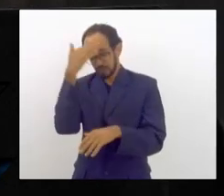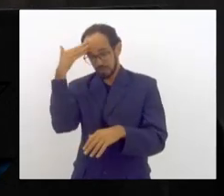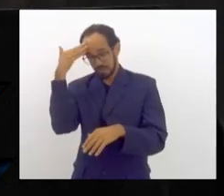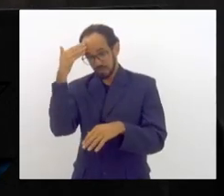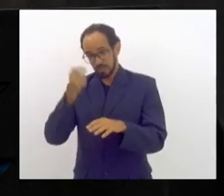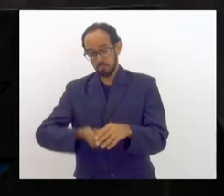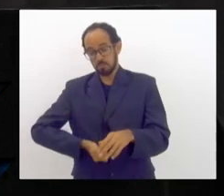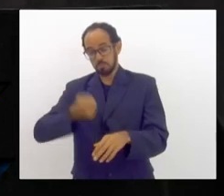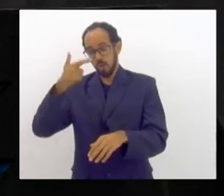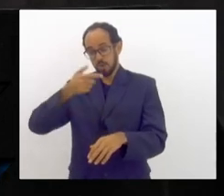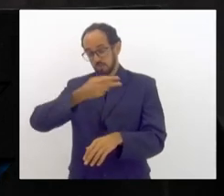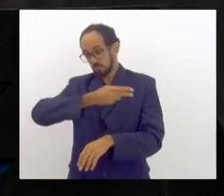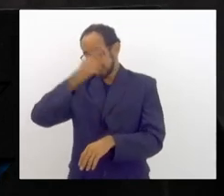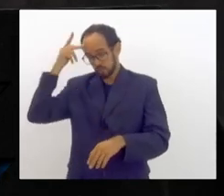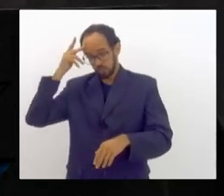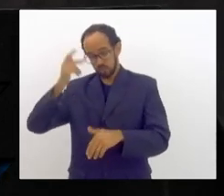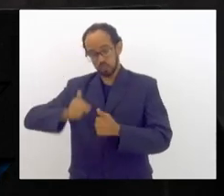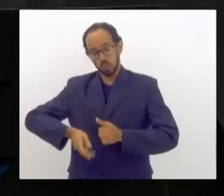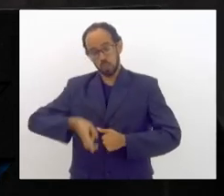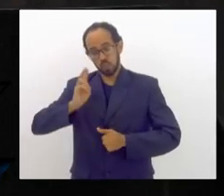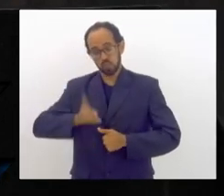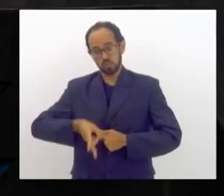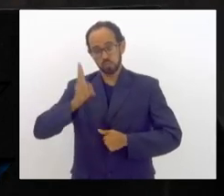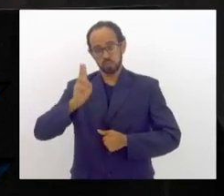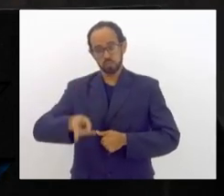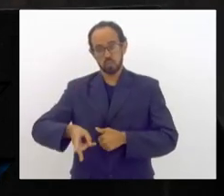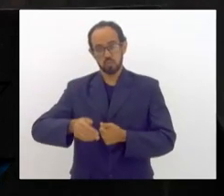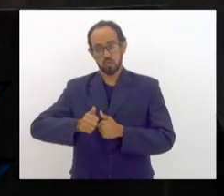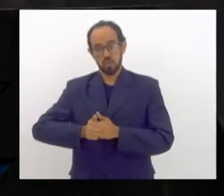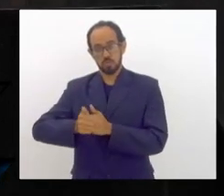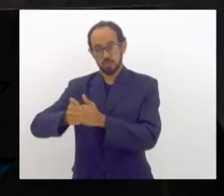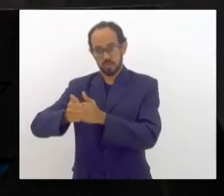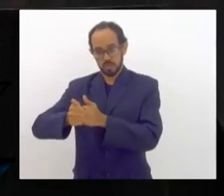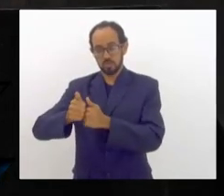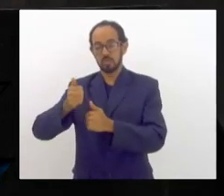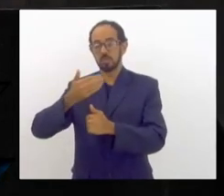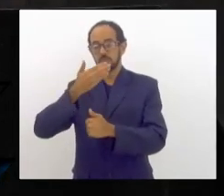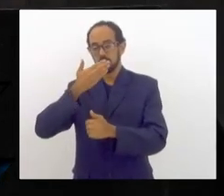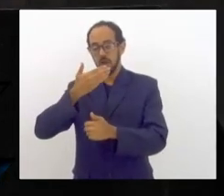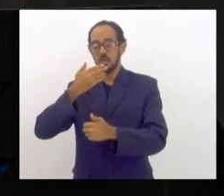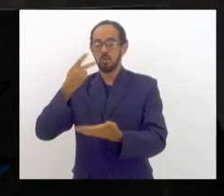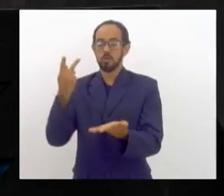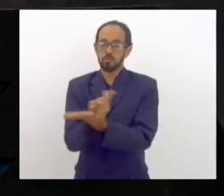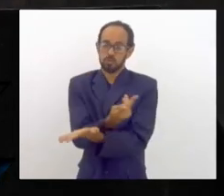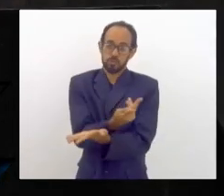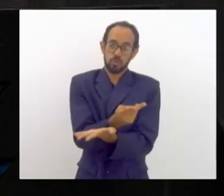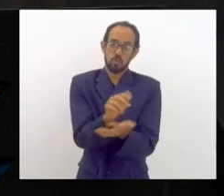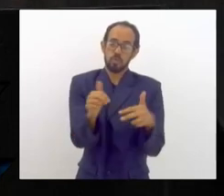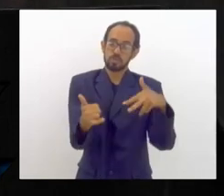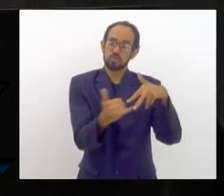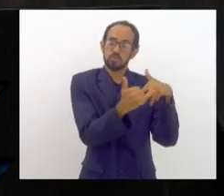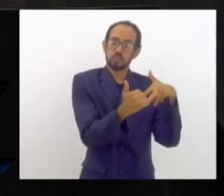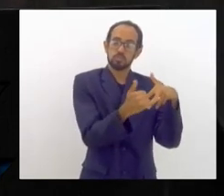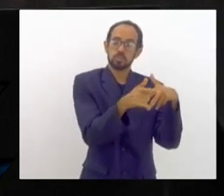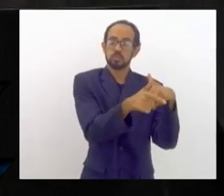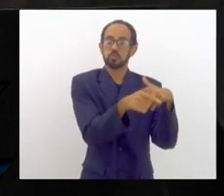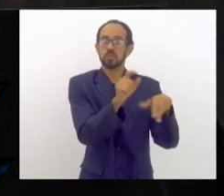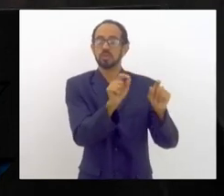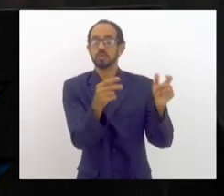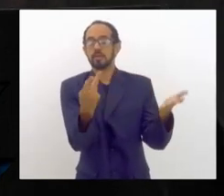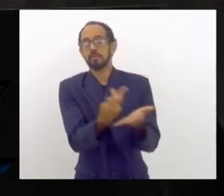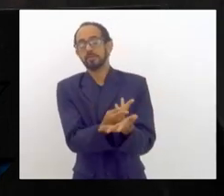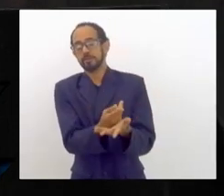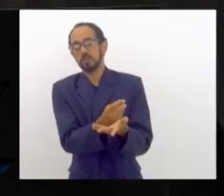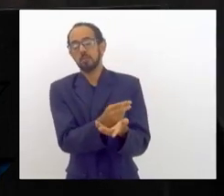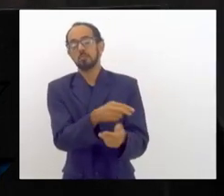gente continua acompanhando qual é a situação dessas vítimas e o que foi feito para que nunca